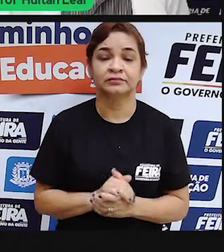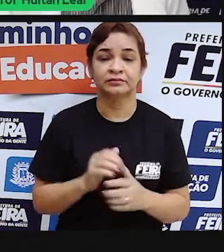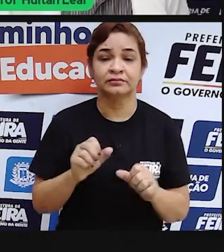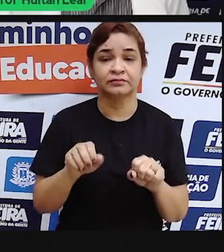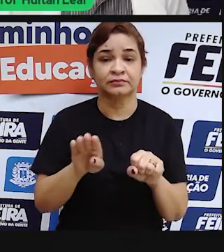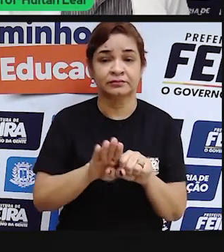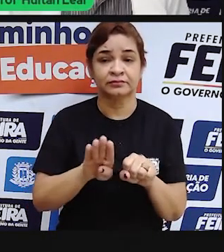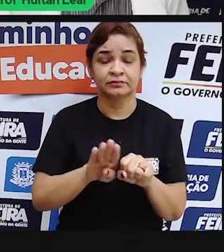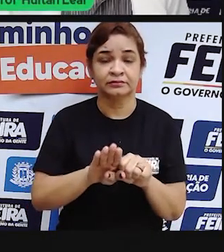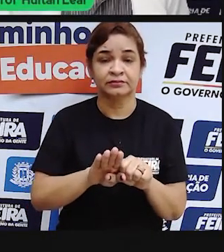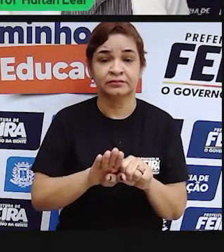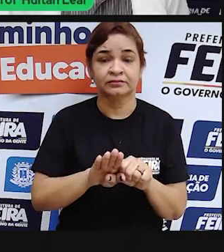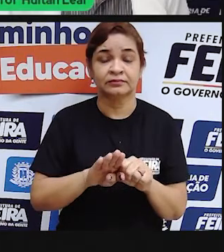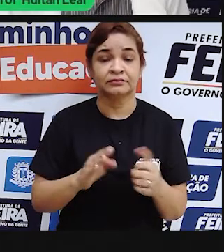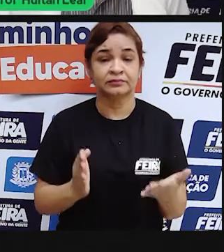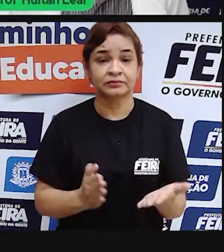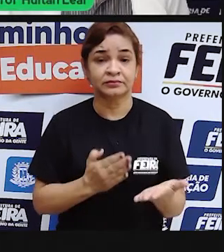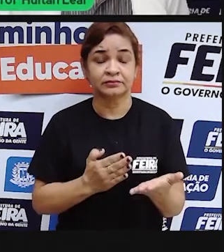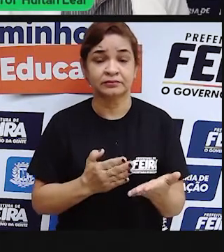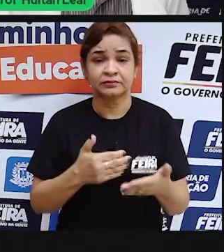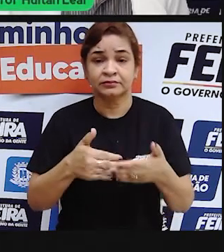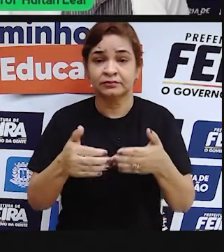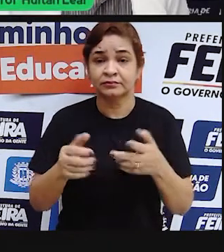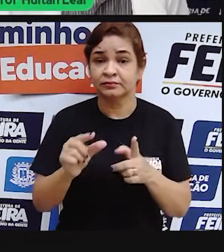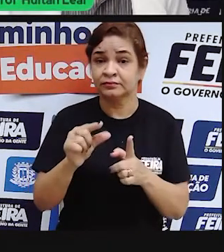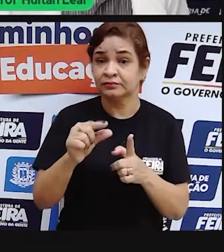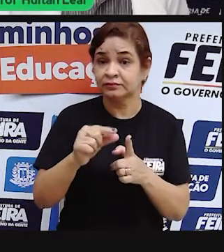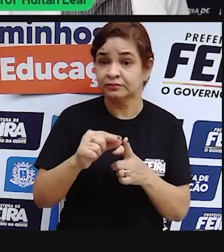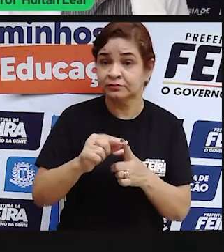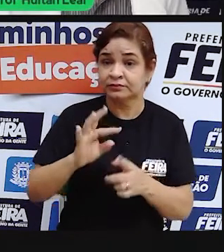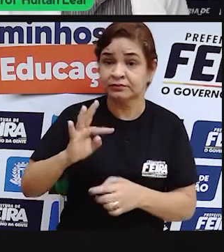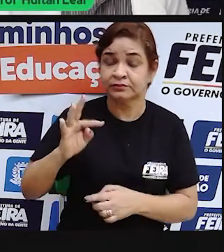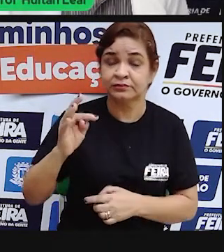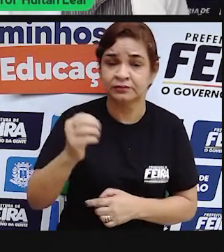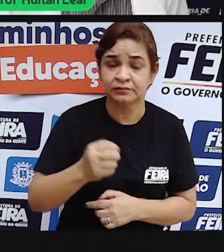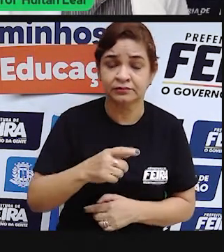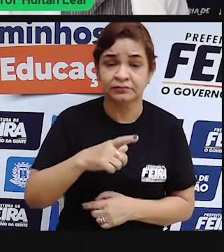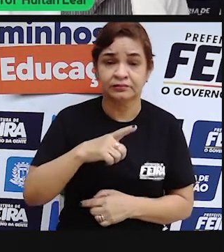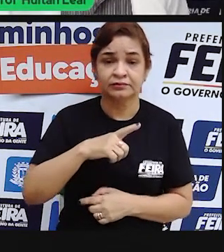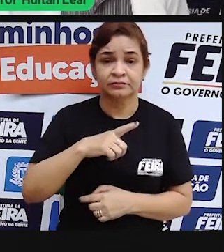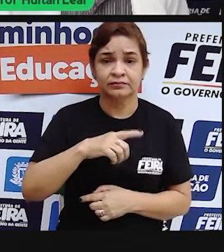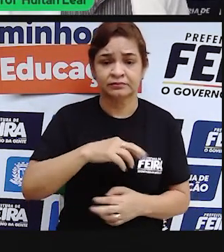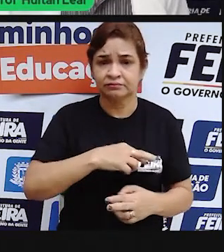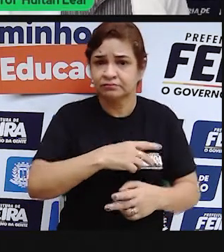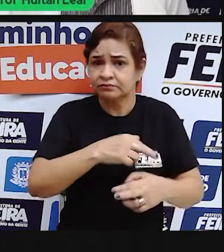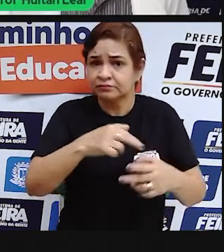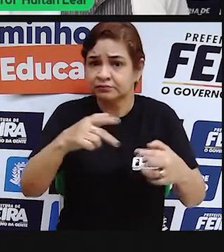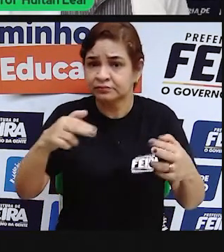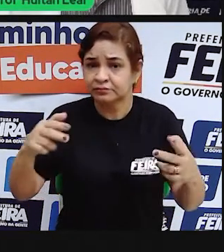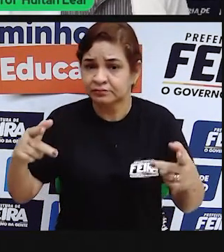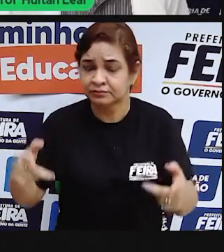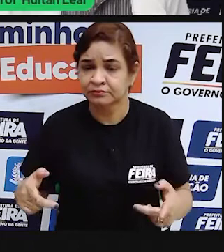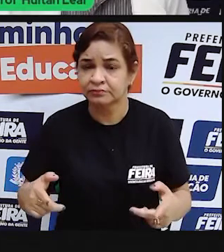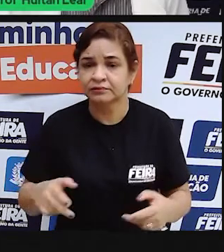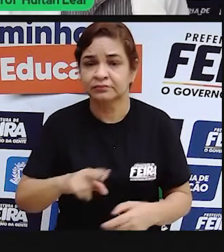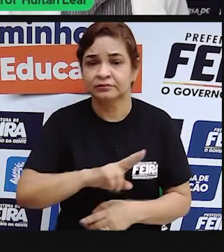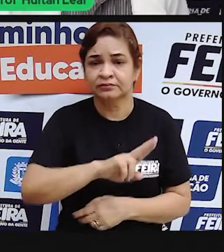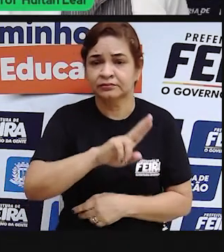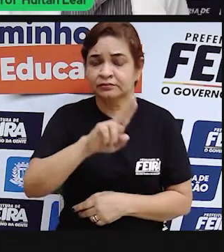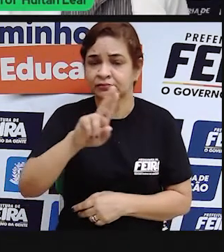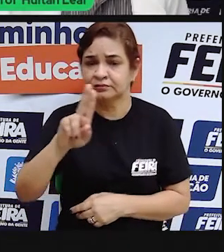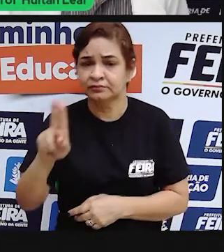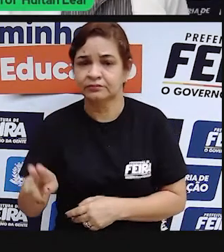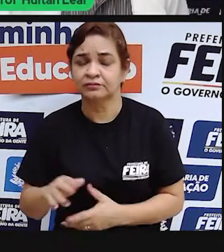Substantivo, na gramática, é qualquer palavra que nomeia tudo o que existe, ou seja, tudo que tem nome, tudo